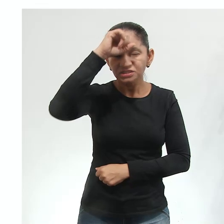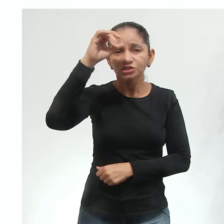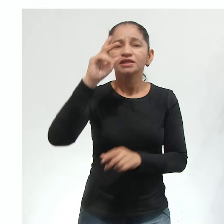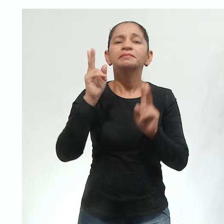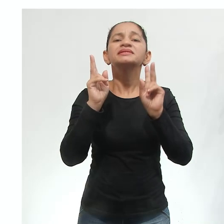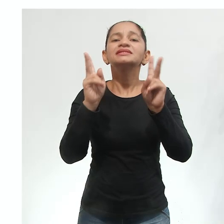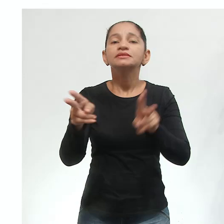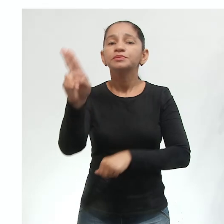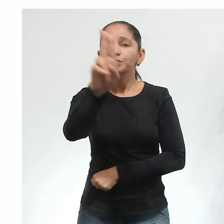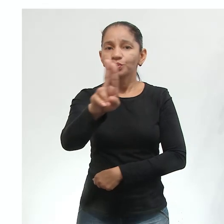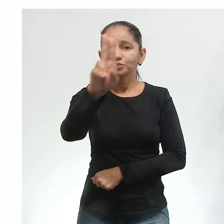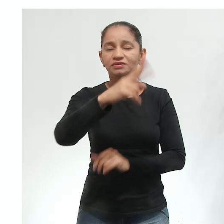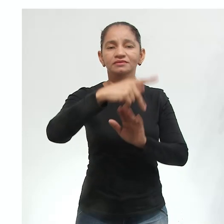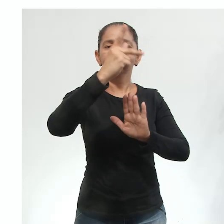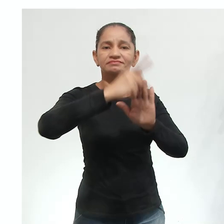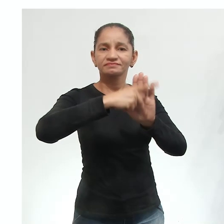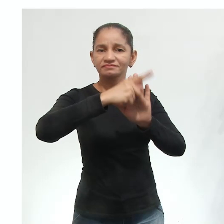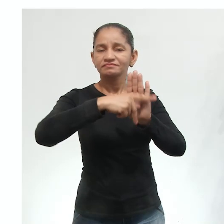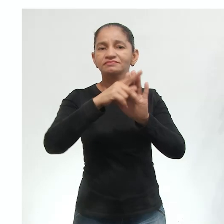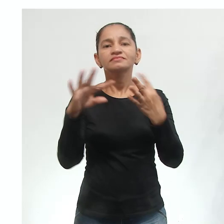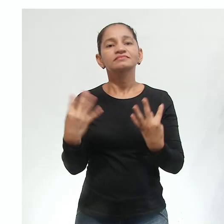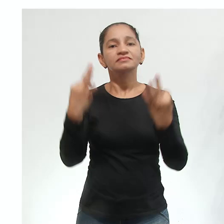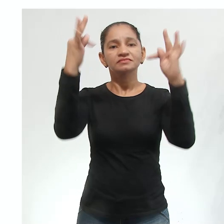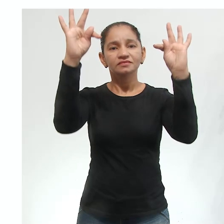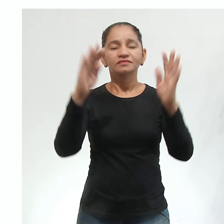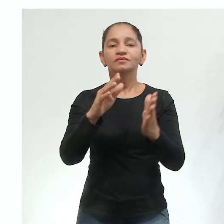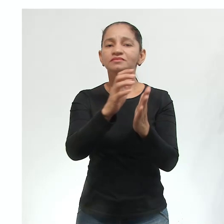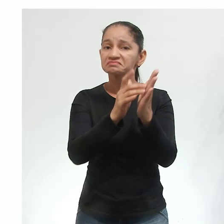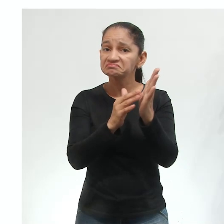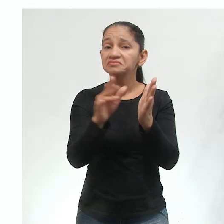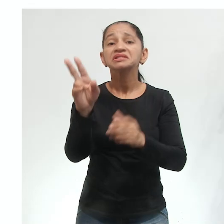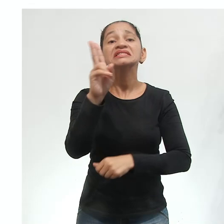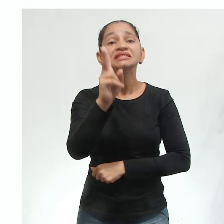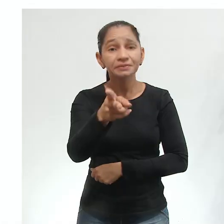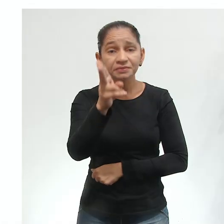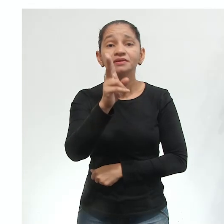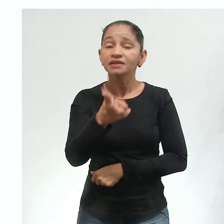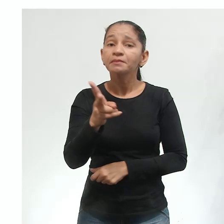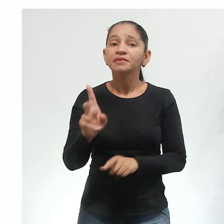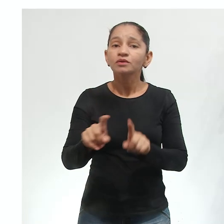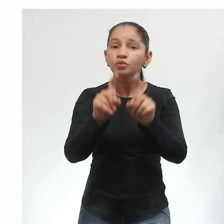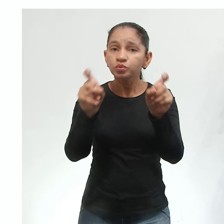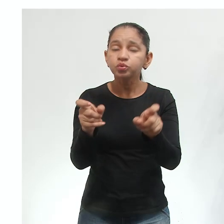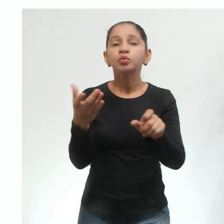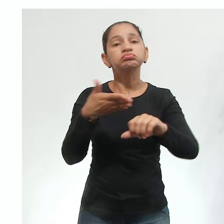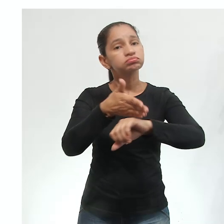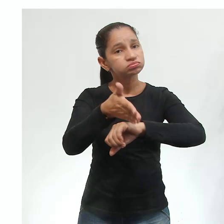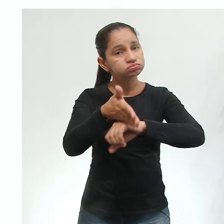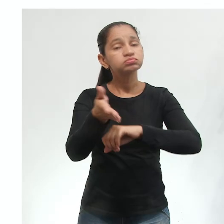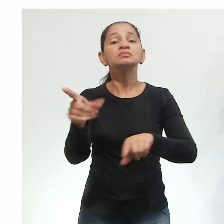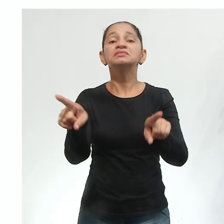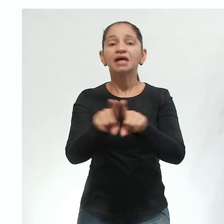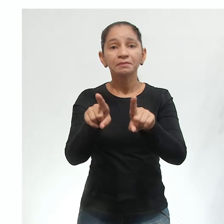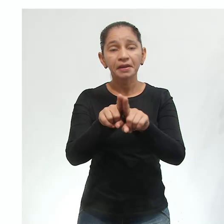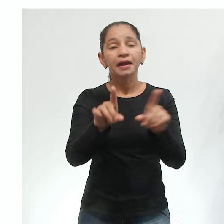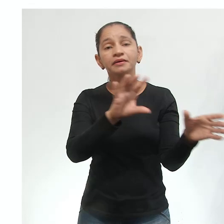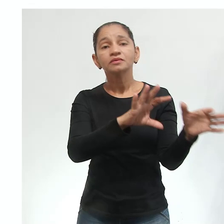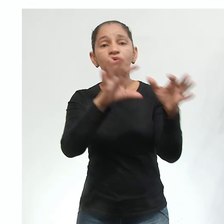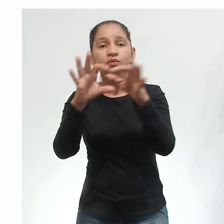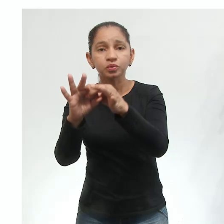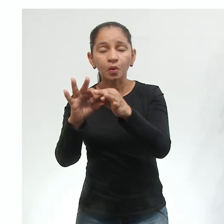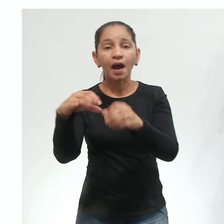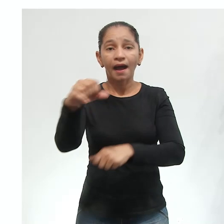projetos, jogos educativos, tecnologias digitais e metodologias ativas. Estímulo ao engajamento,